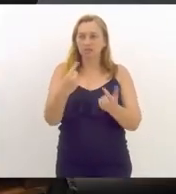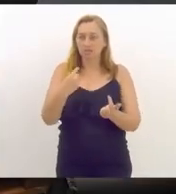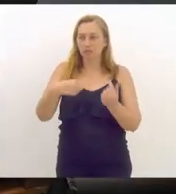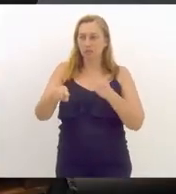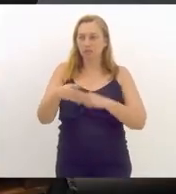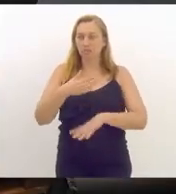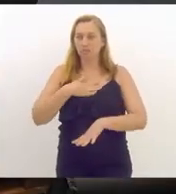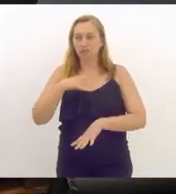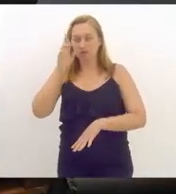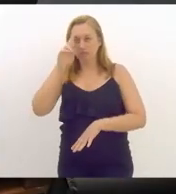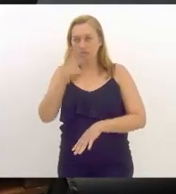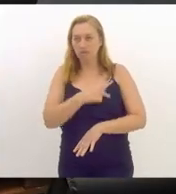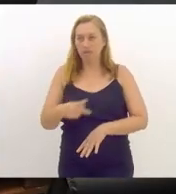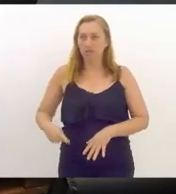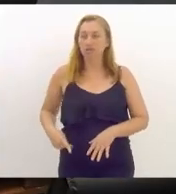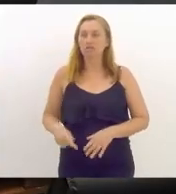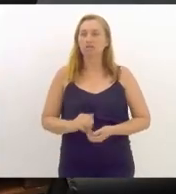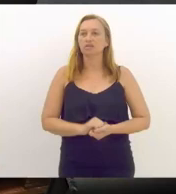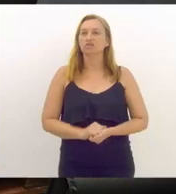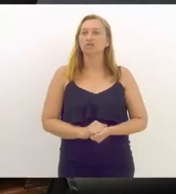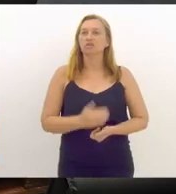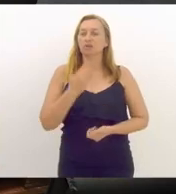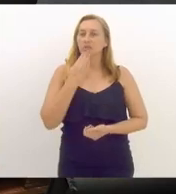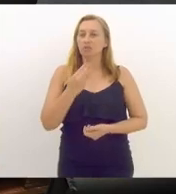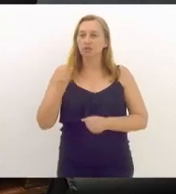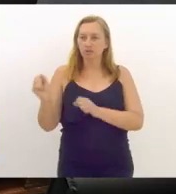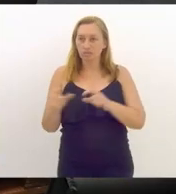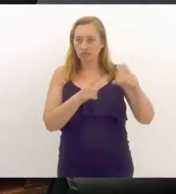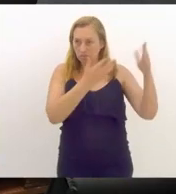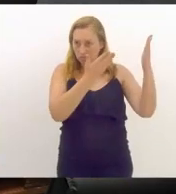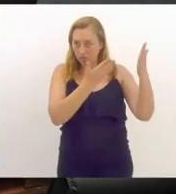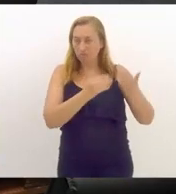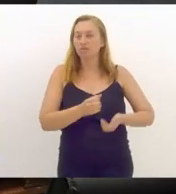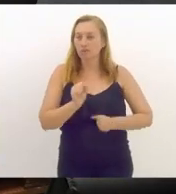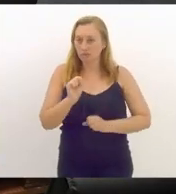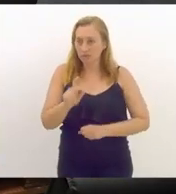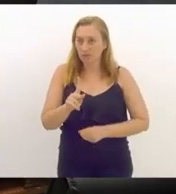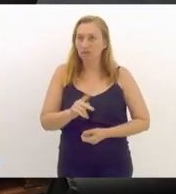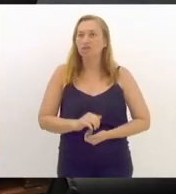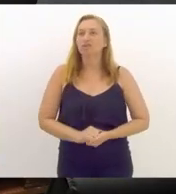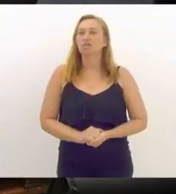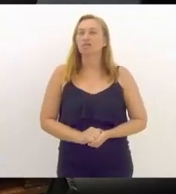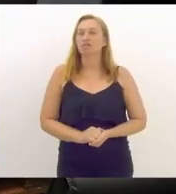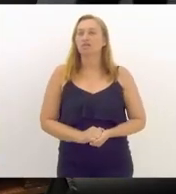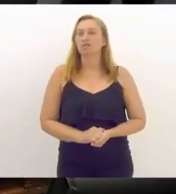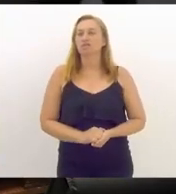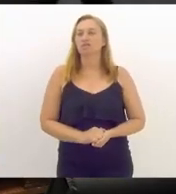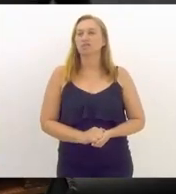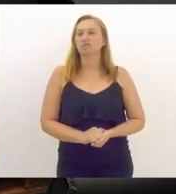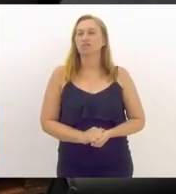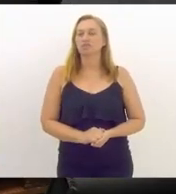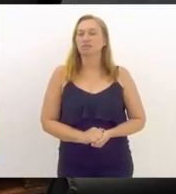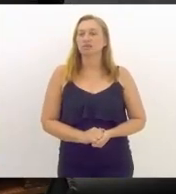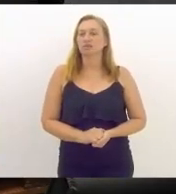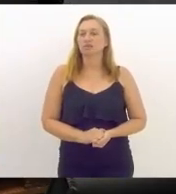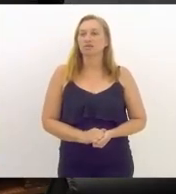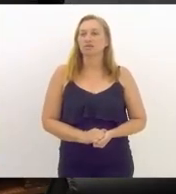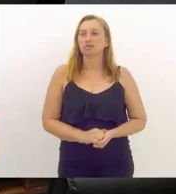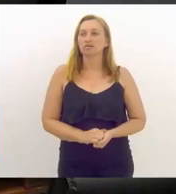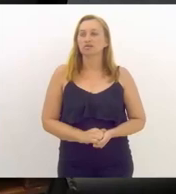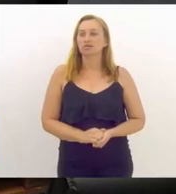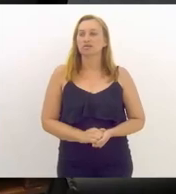favor pedir para constar no painel por favor e o